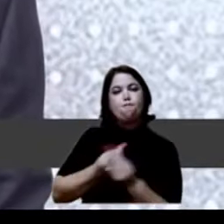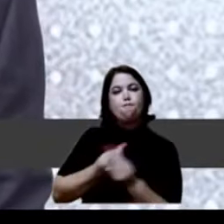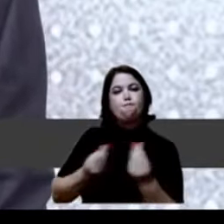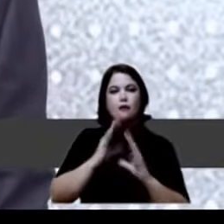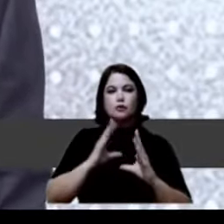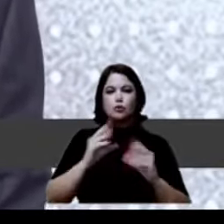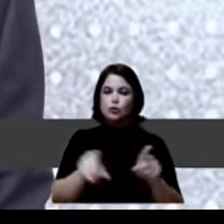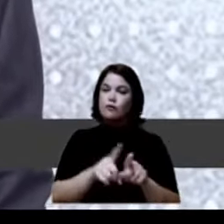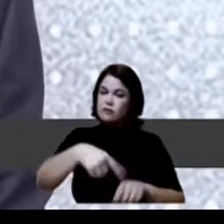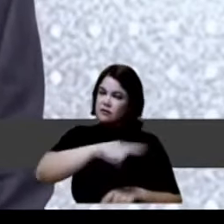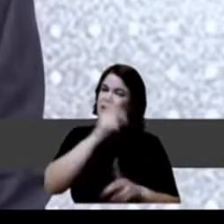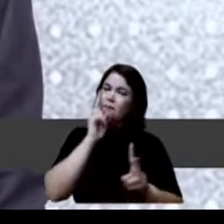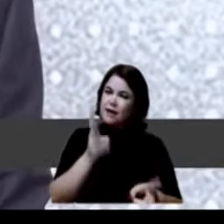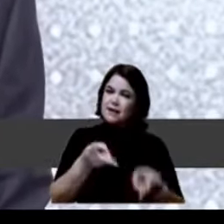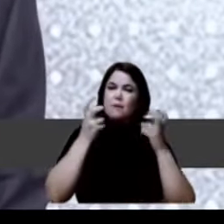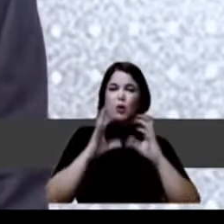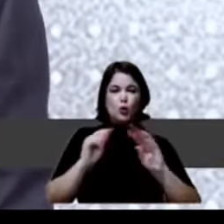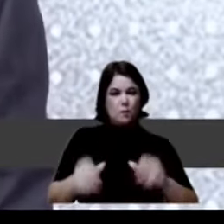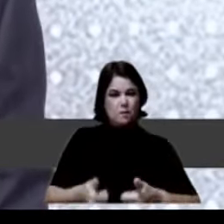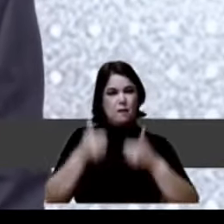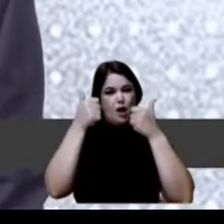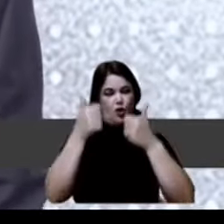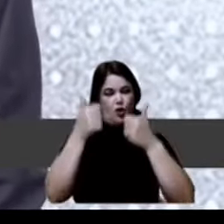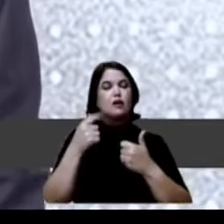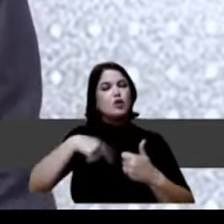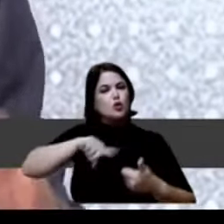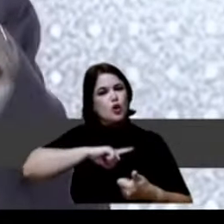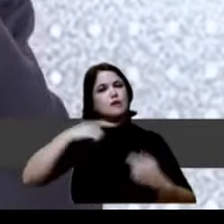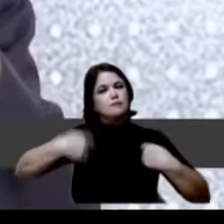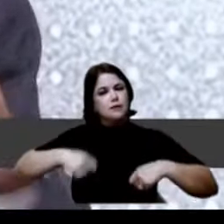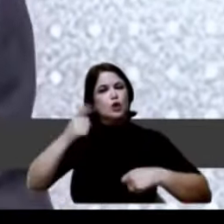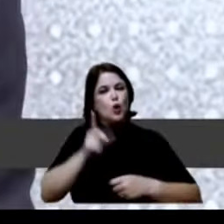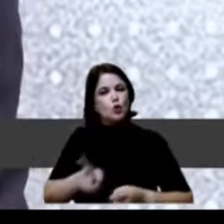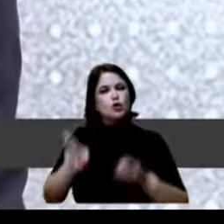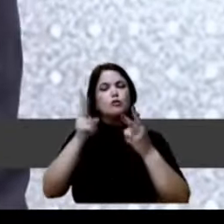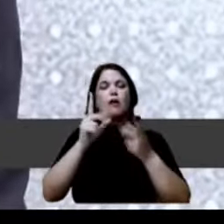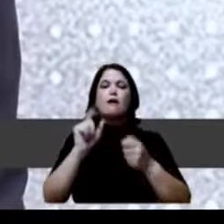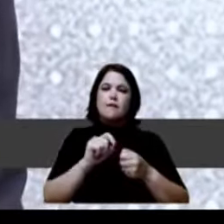melhorias chegar para você. E é isso que a gente tem que continuar fazendo, e é isso que eu quero continuar fazendo, e te peço o voto no 15.